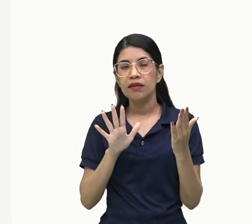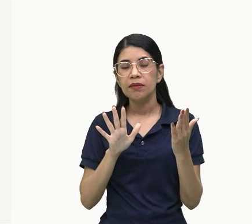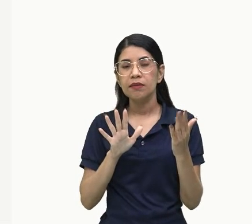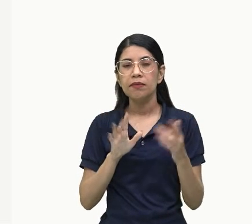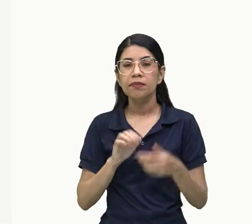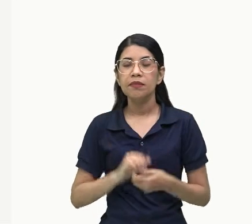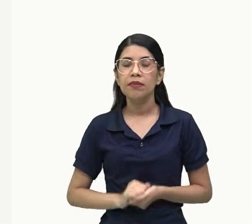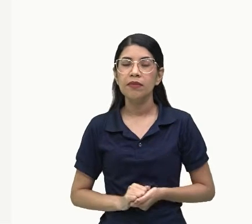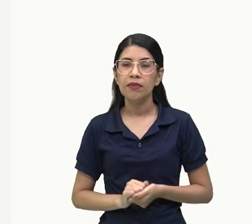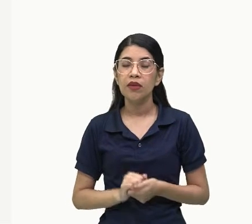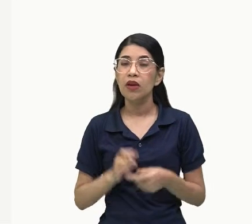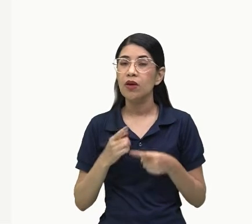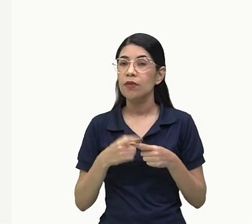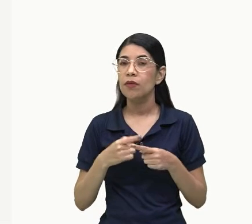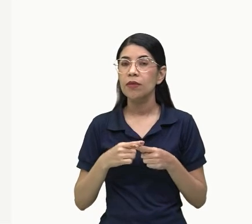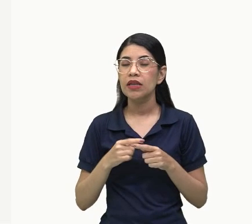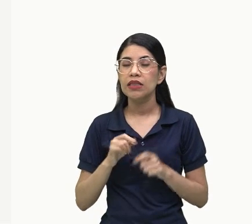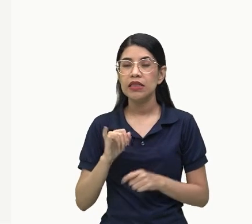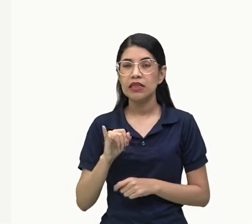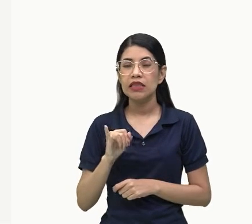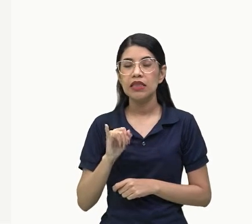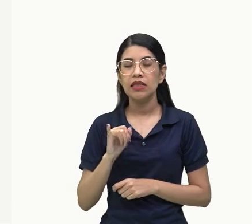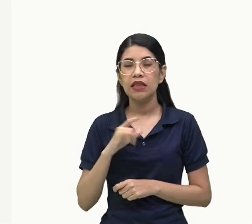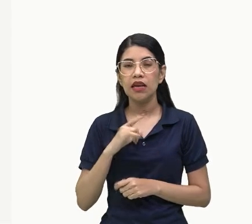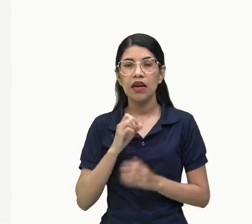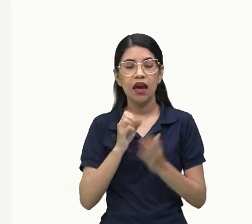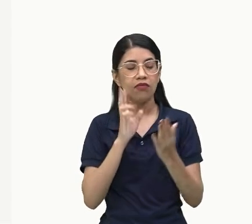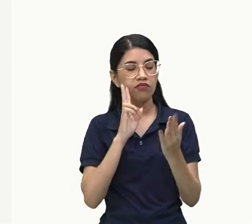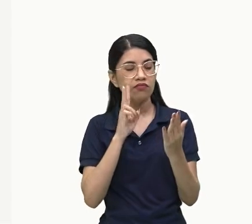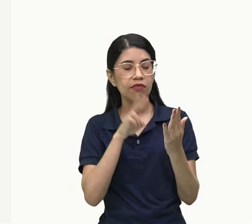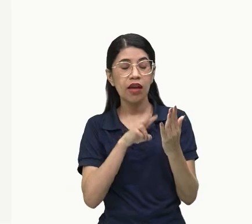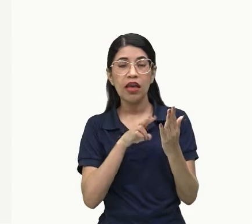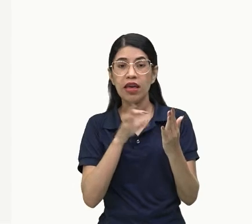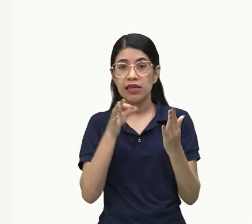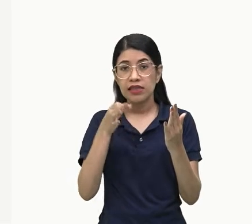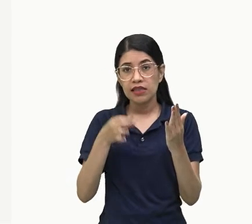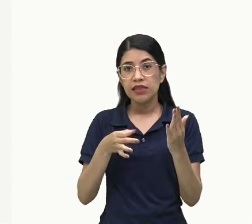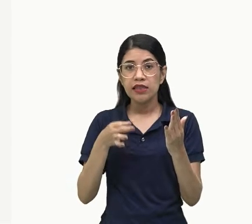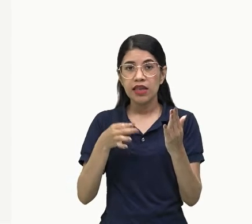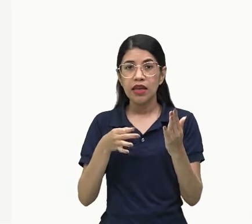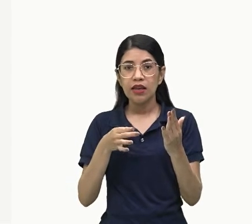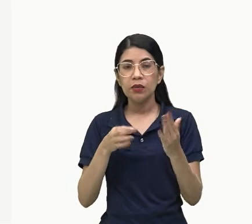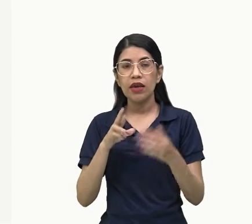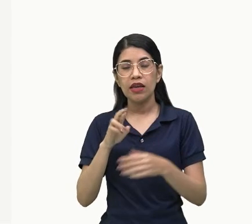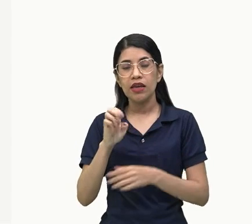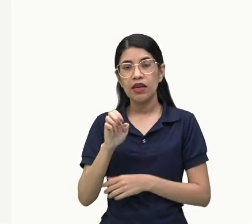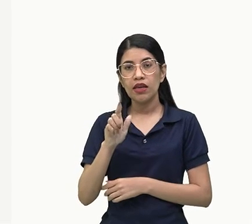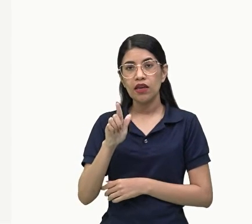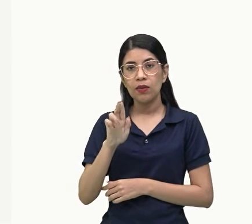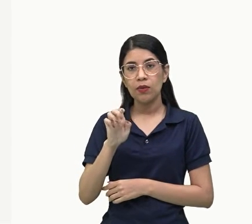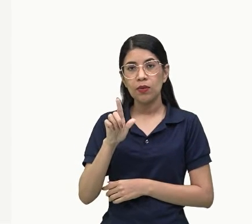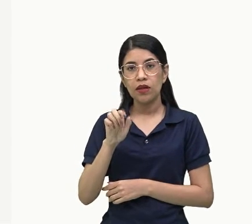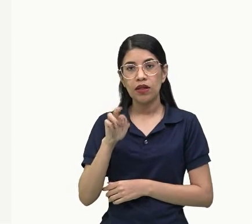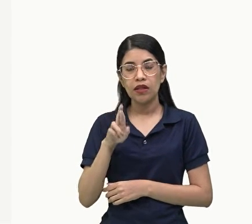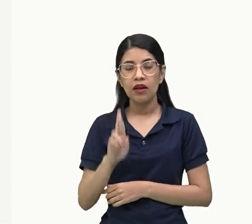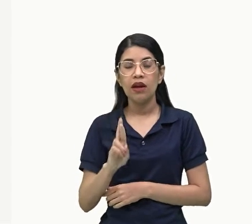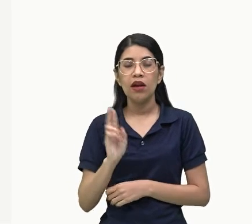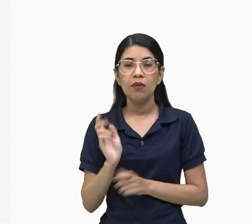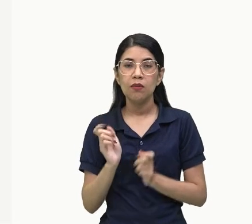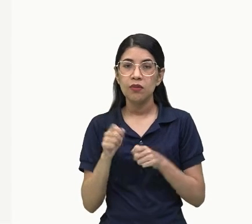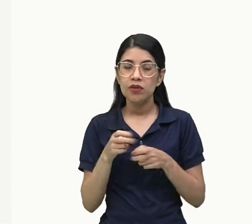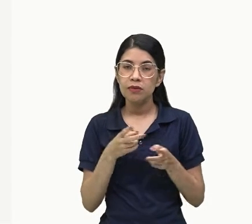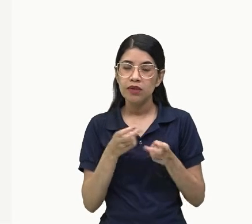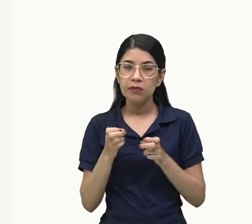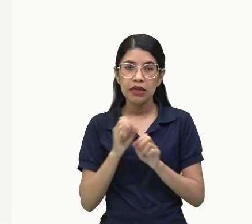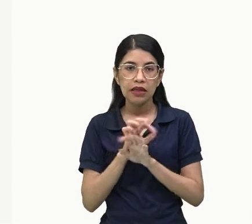acontecer. Porque quando acontece essa reflexão, ela é bem certinha, ela é chamada de regular. E aí eu consigo me